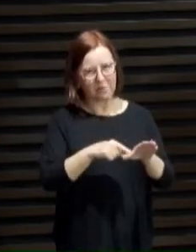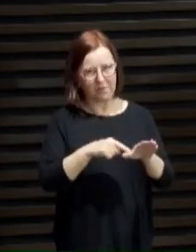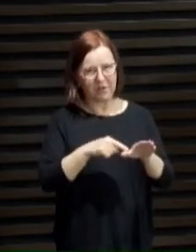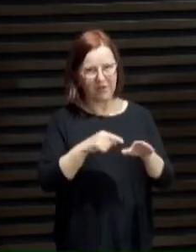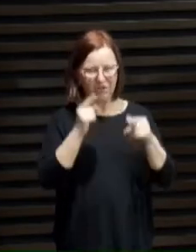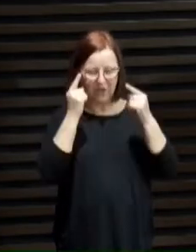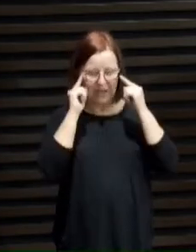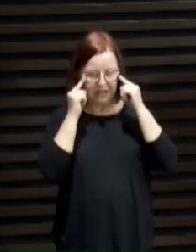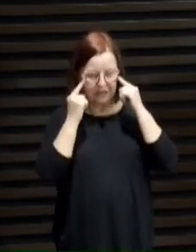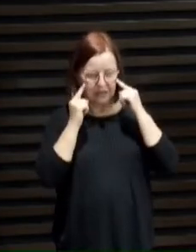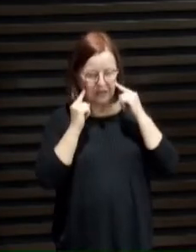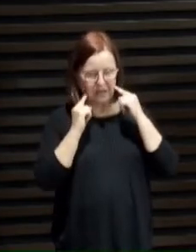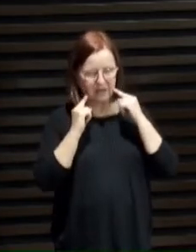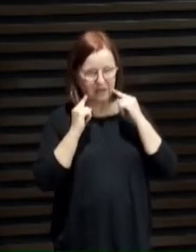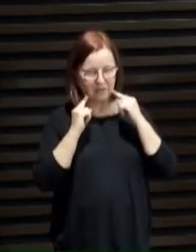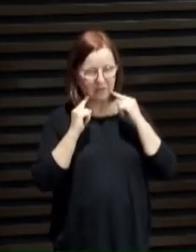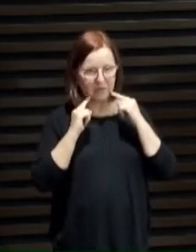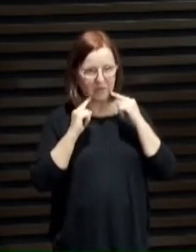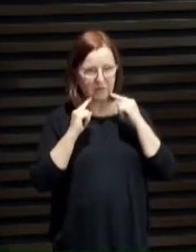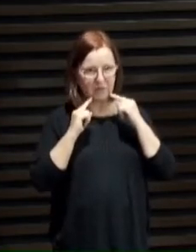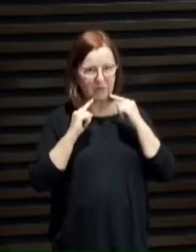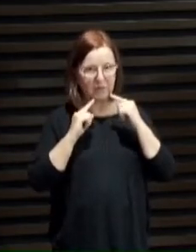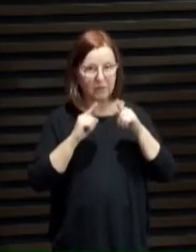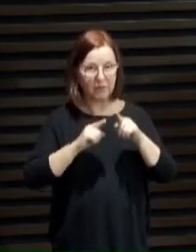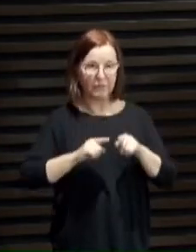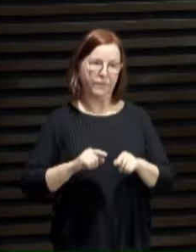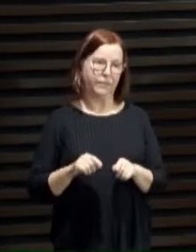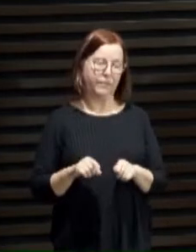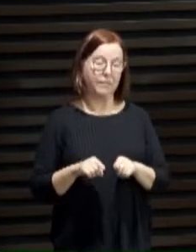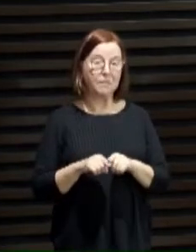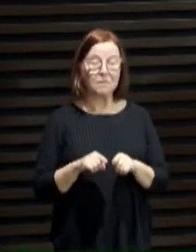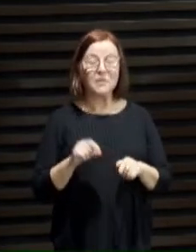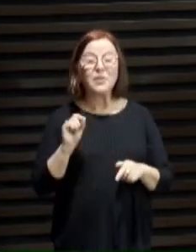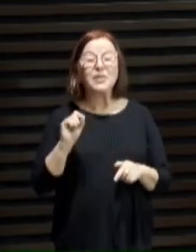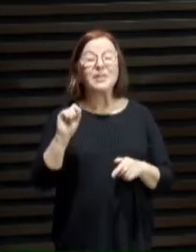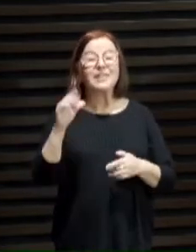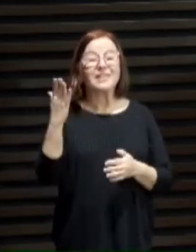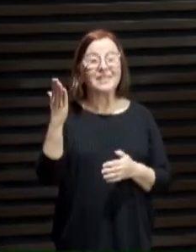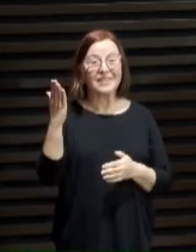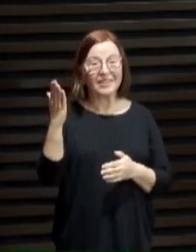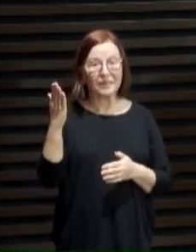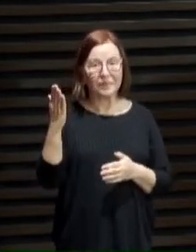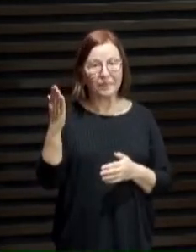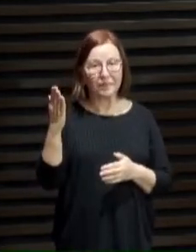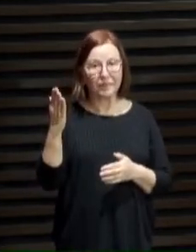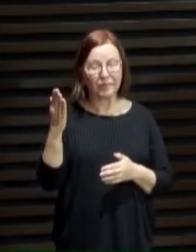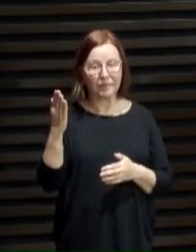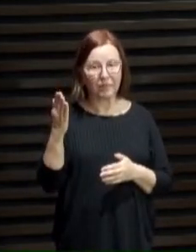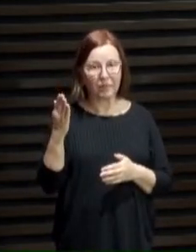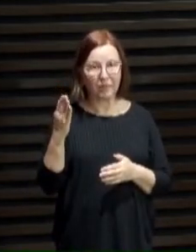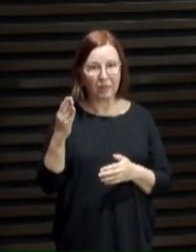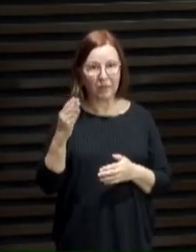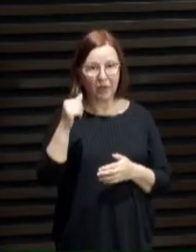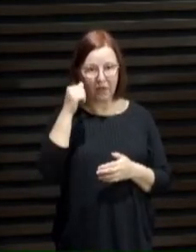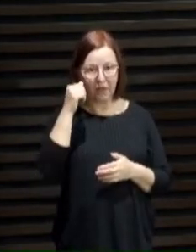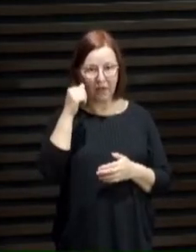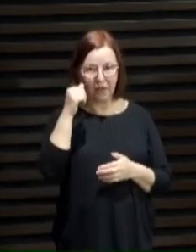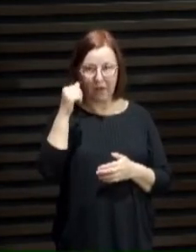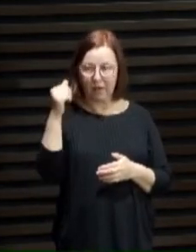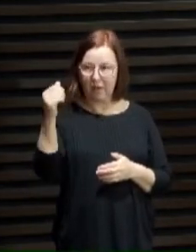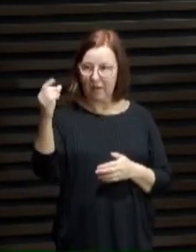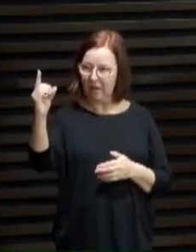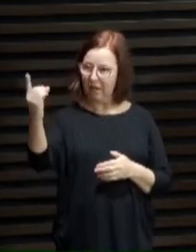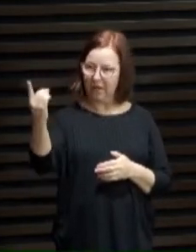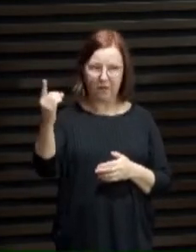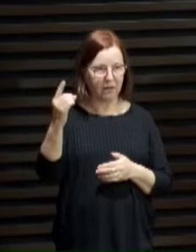lágrimas. Mas a cena que mais escandaliza é a próxima. Porque quando ela abre os olhos, ela fica